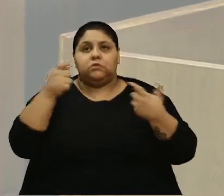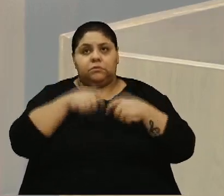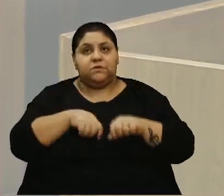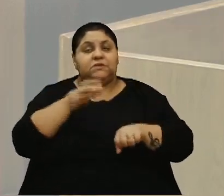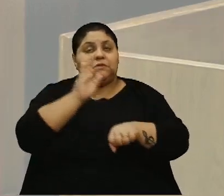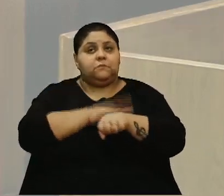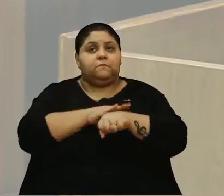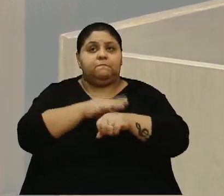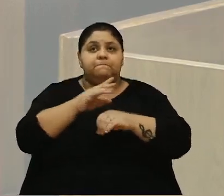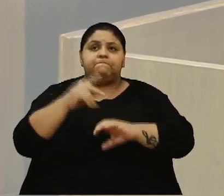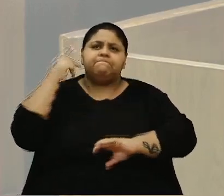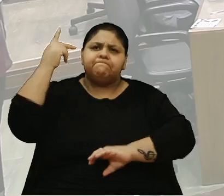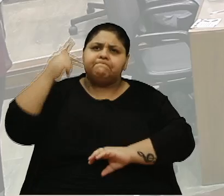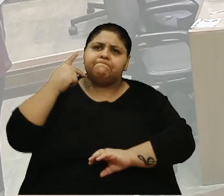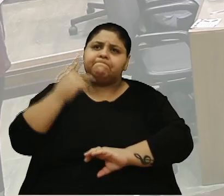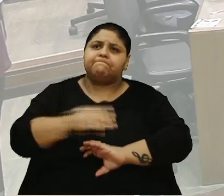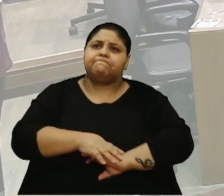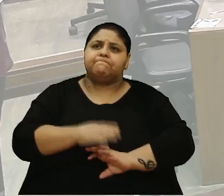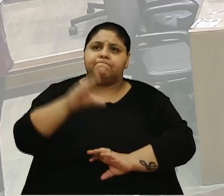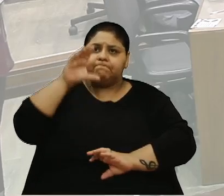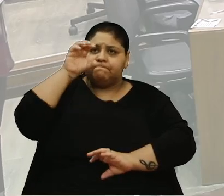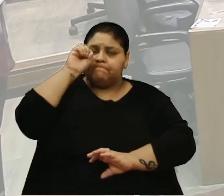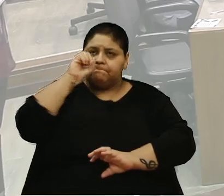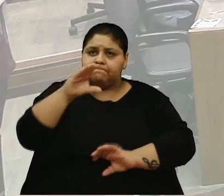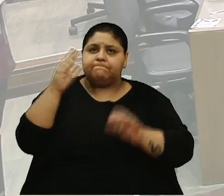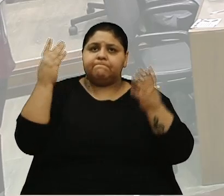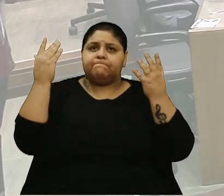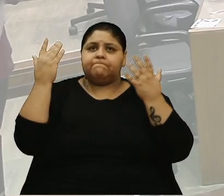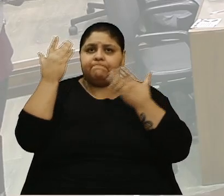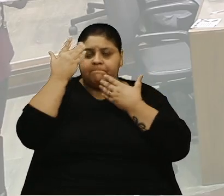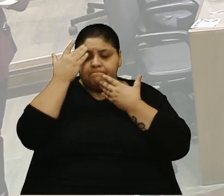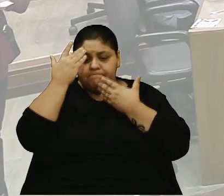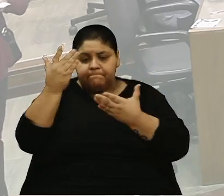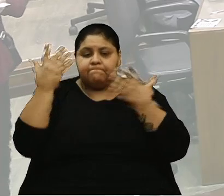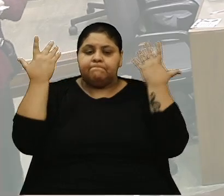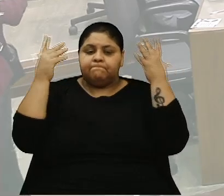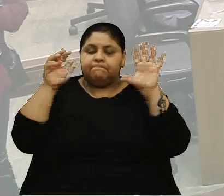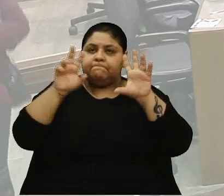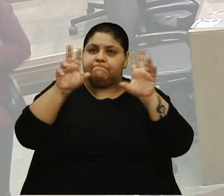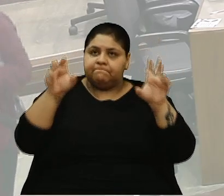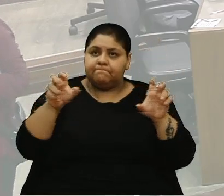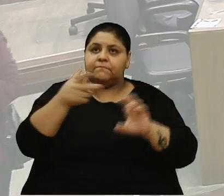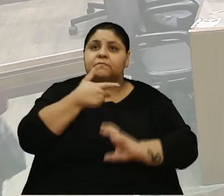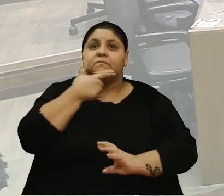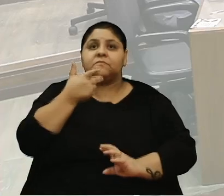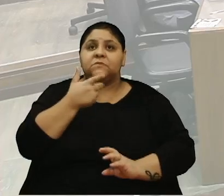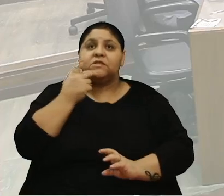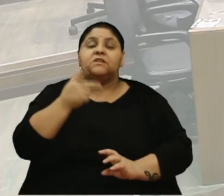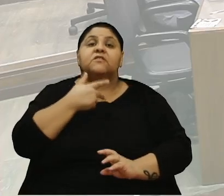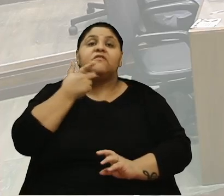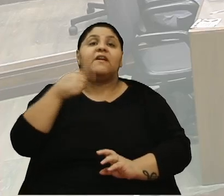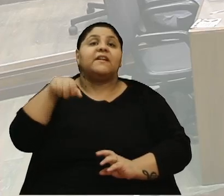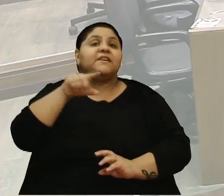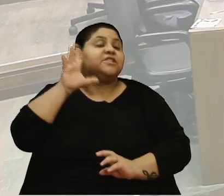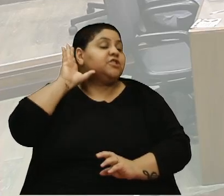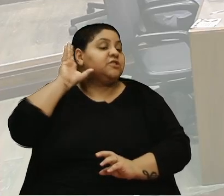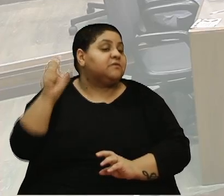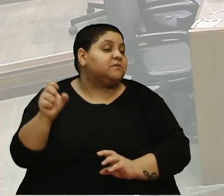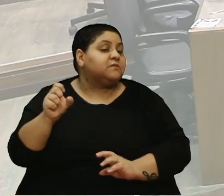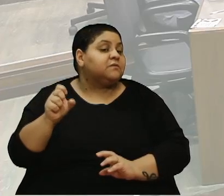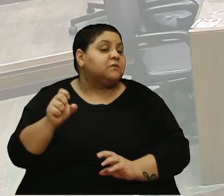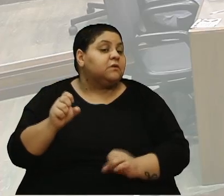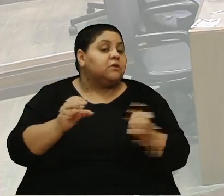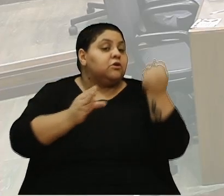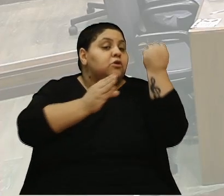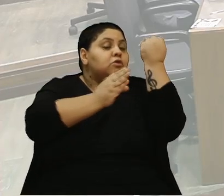momento. Vereador, por favor. Obrigado, presidente Marisol, parabéns pela pauta, e dizer que essa é a fala que a gente quer ouvir,